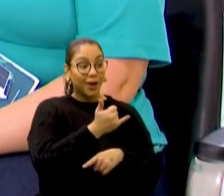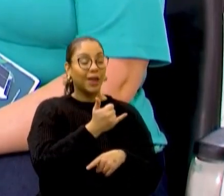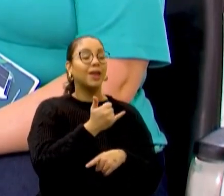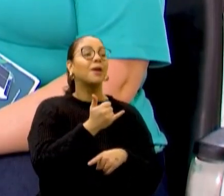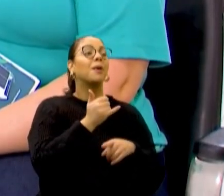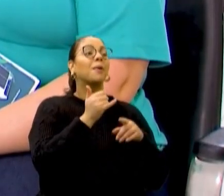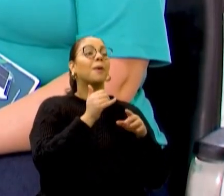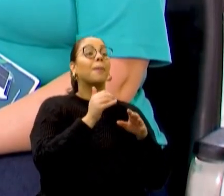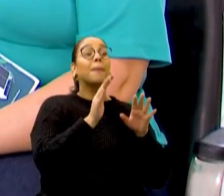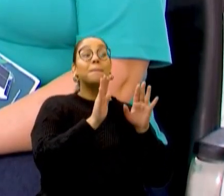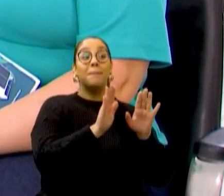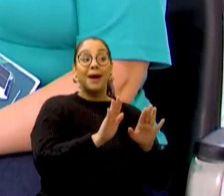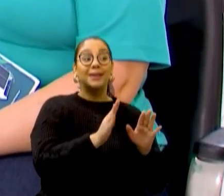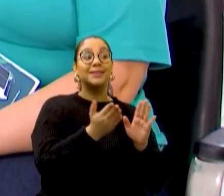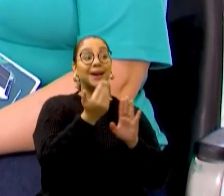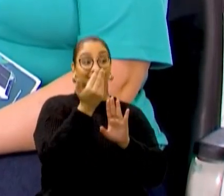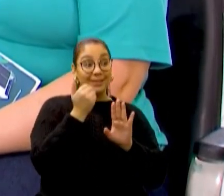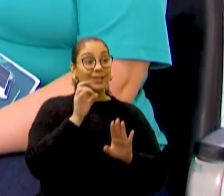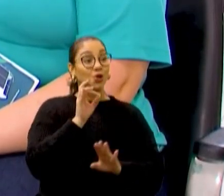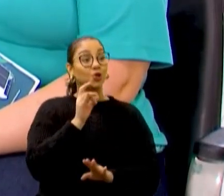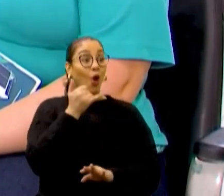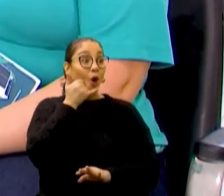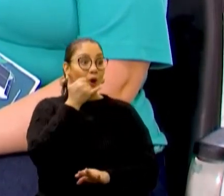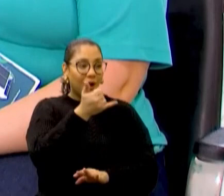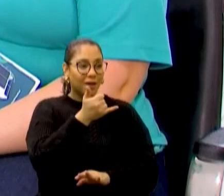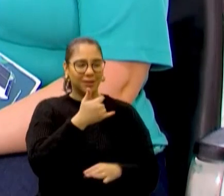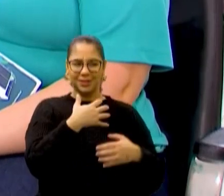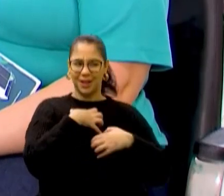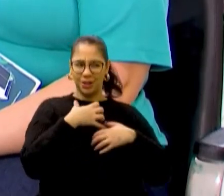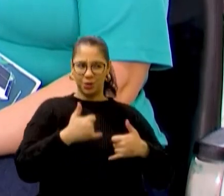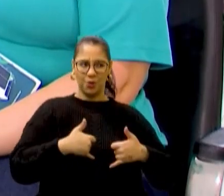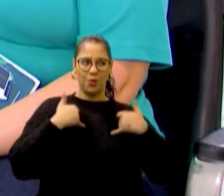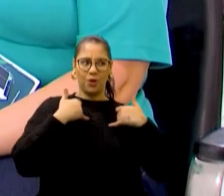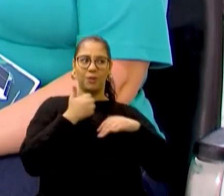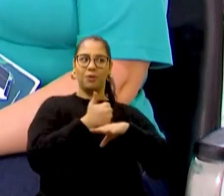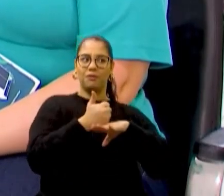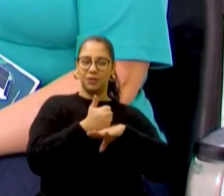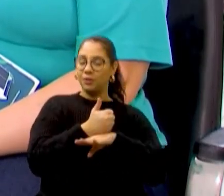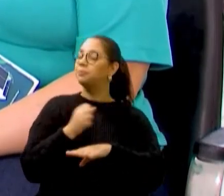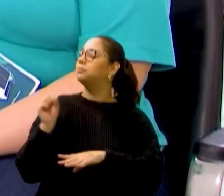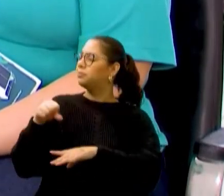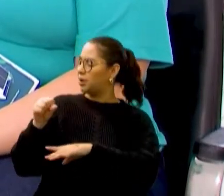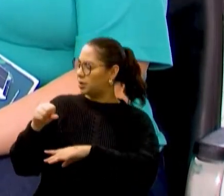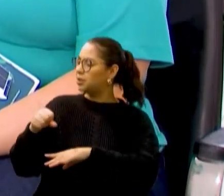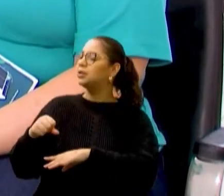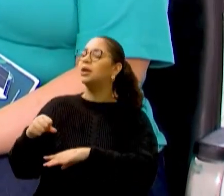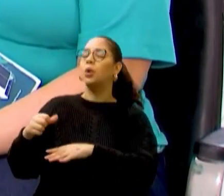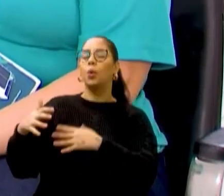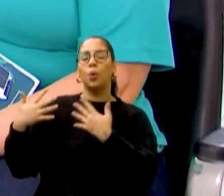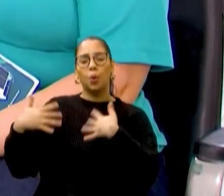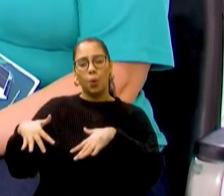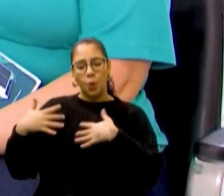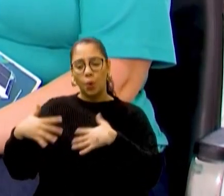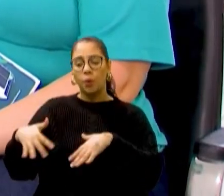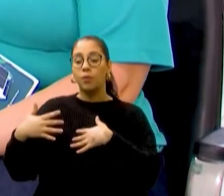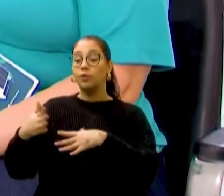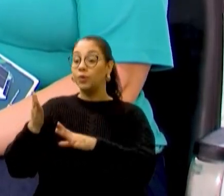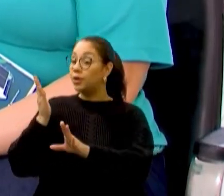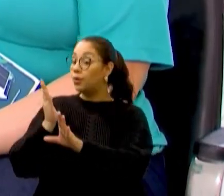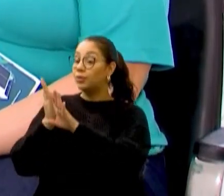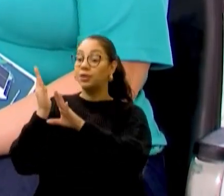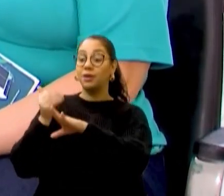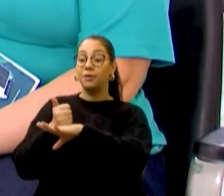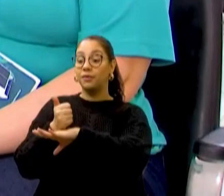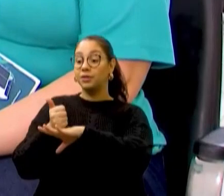ela foi atendente né operadora de sites você tem orgulho da sua profissão me encontrei